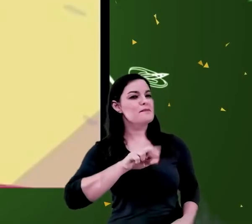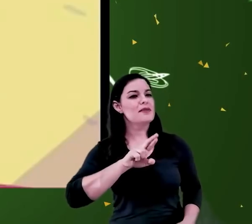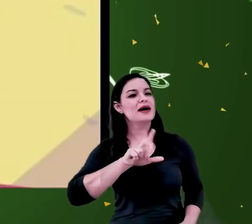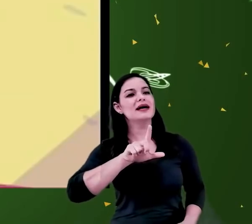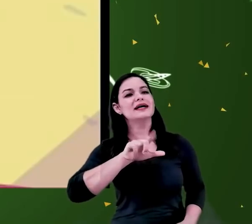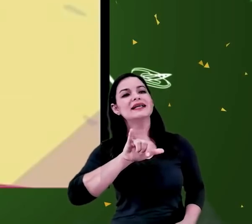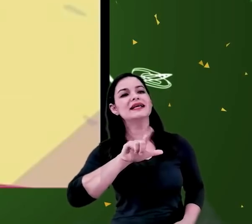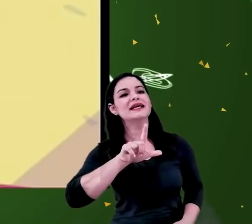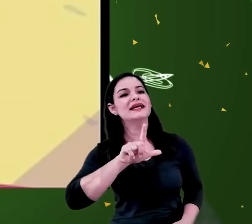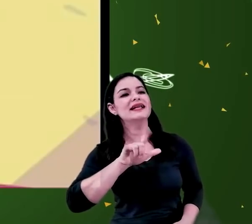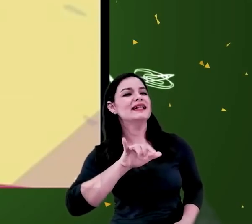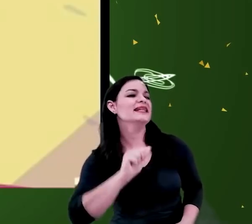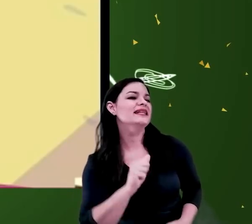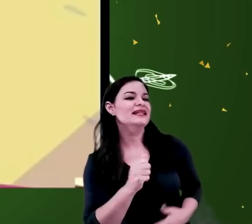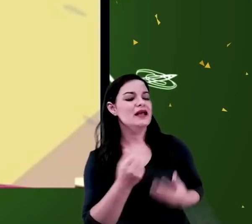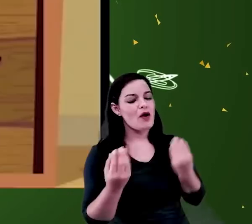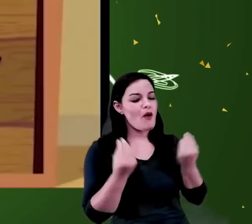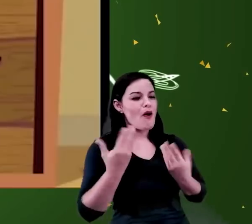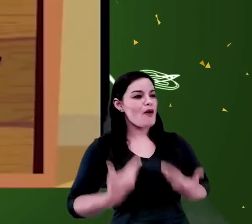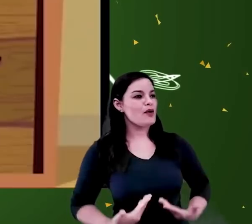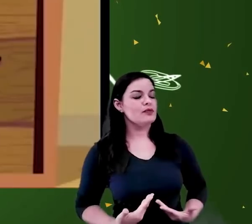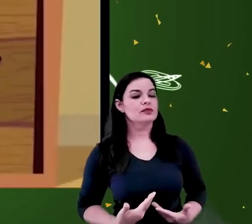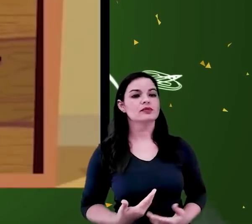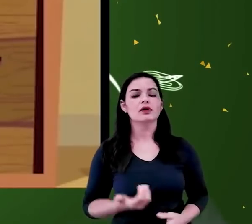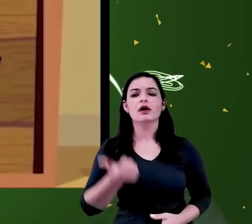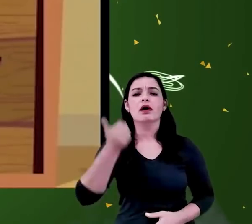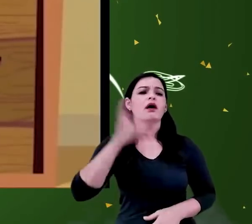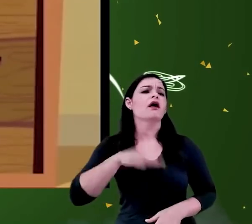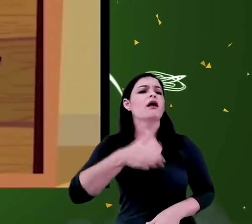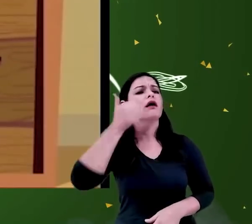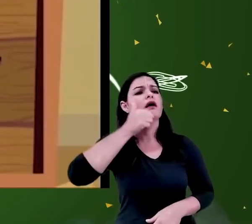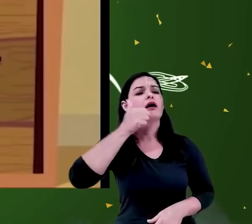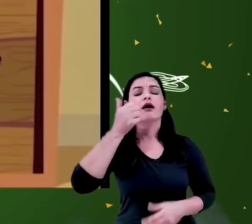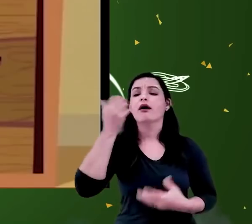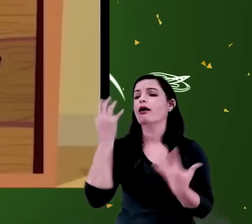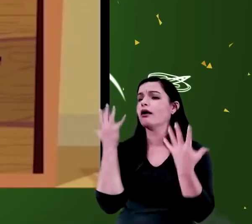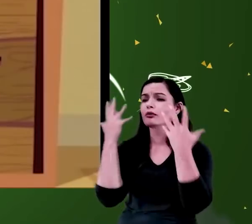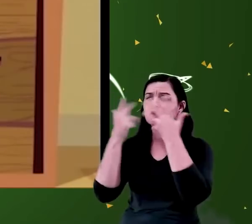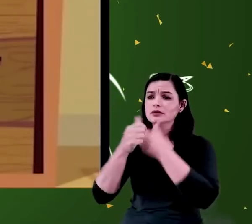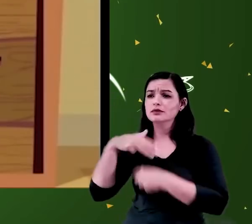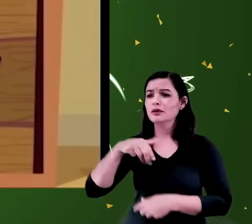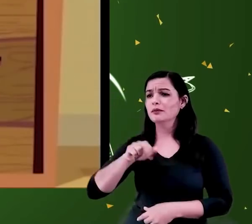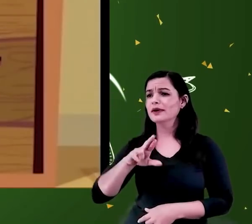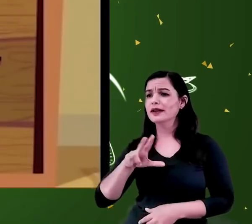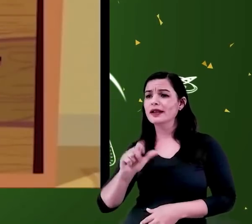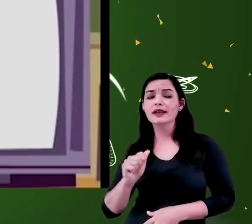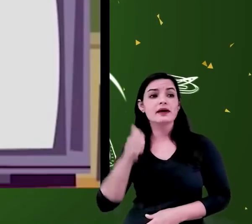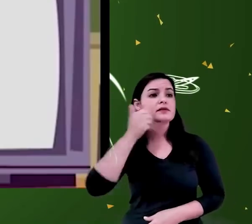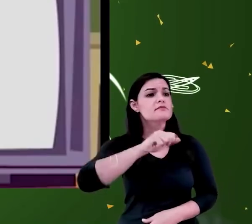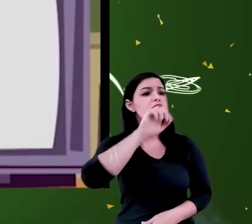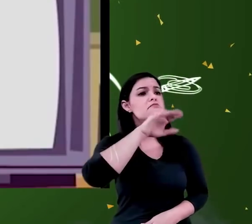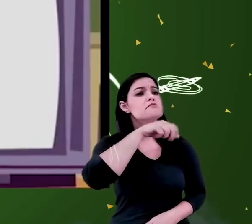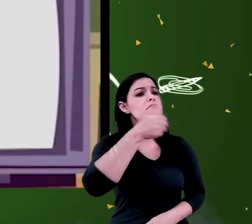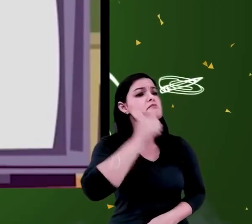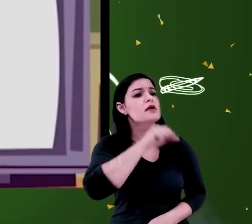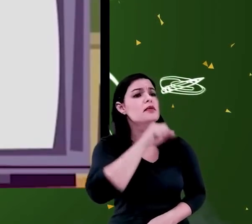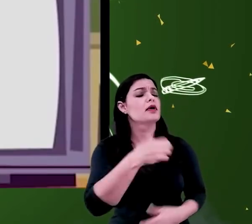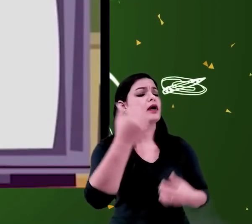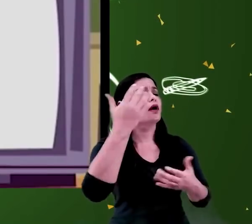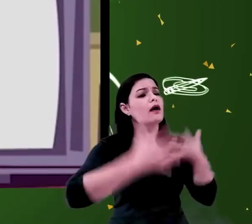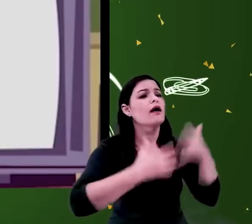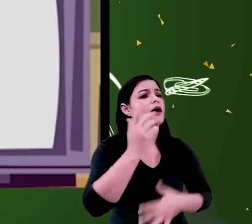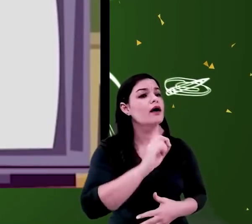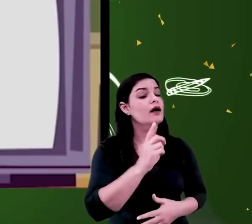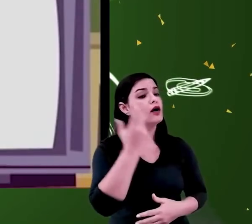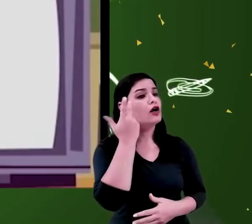Ai, Marília. Não interrompe, mãe. É um nome comum na Espanha. Vine porque me contaram